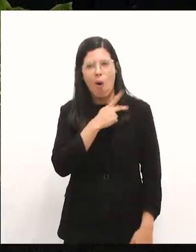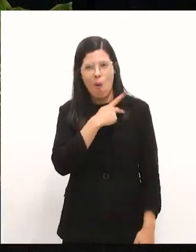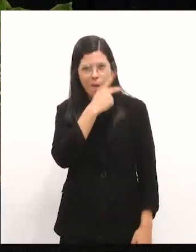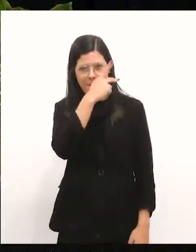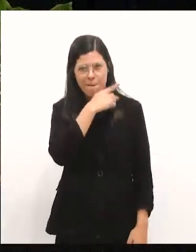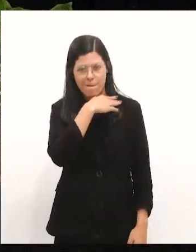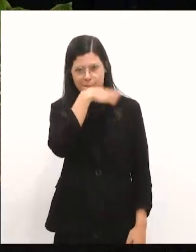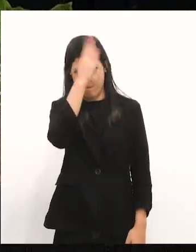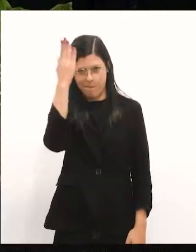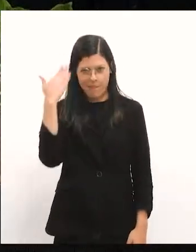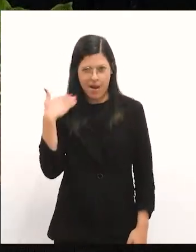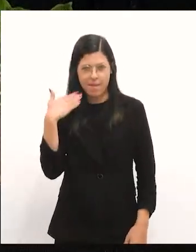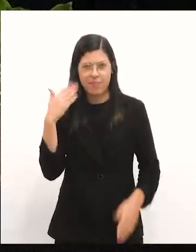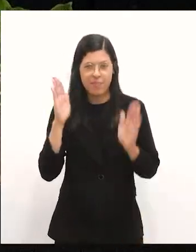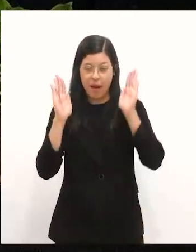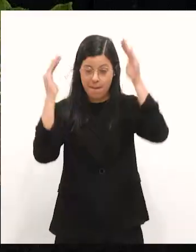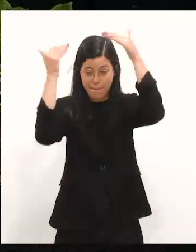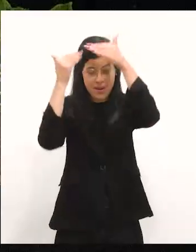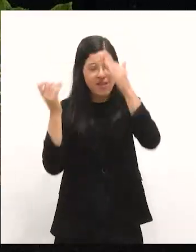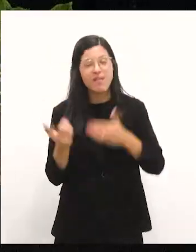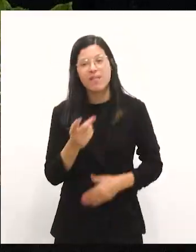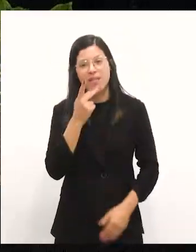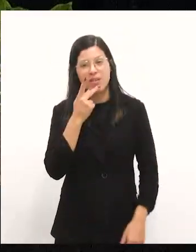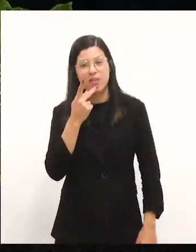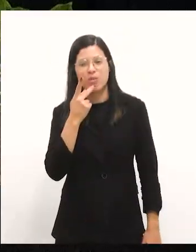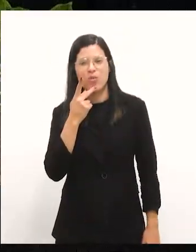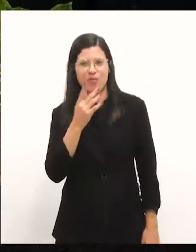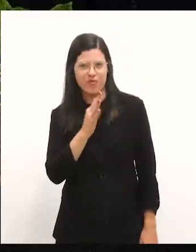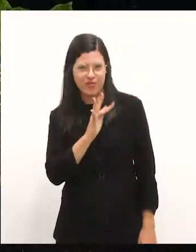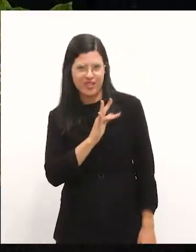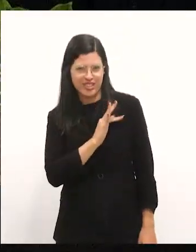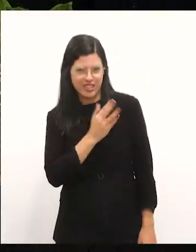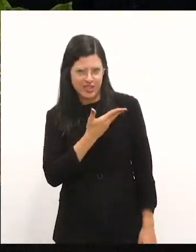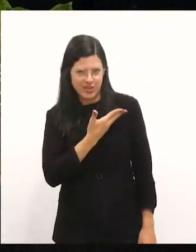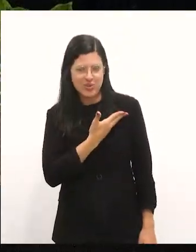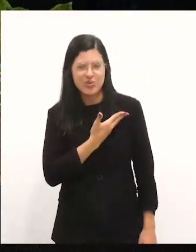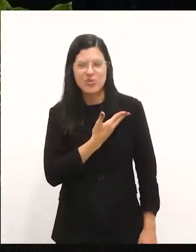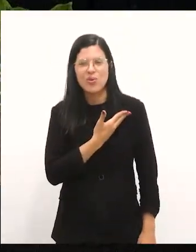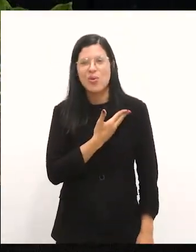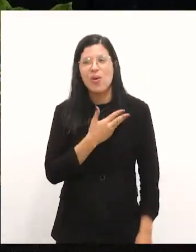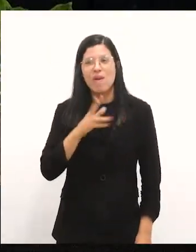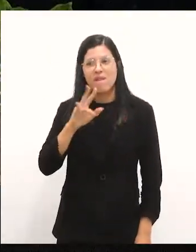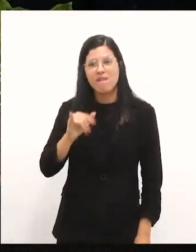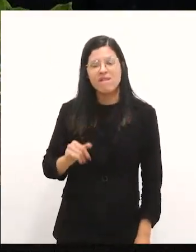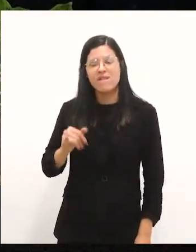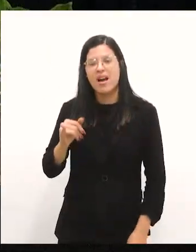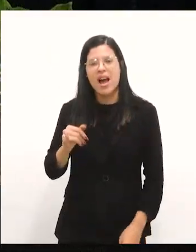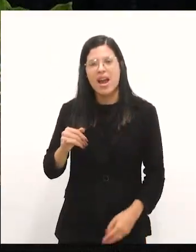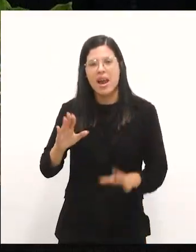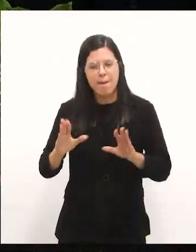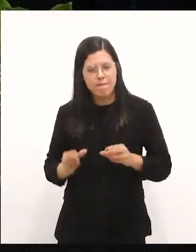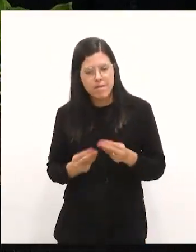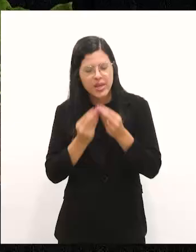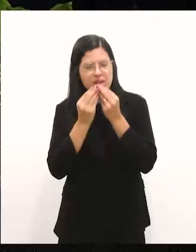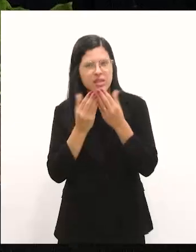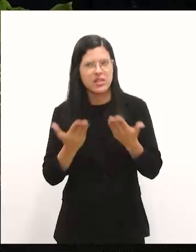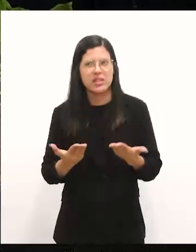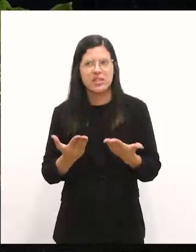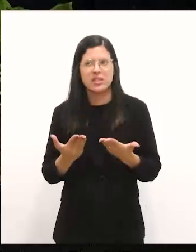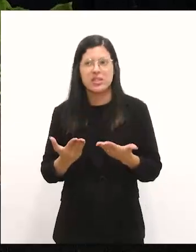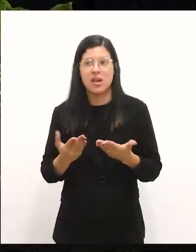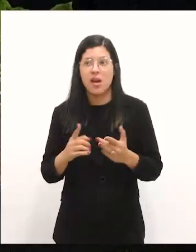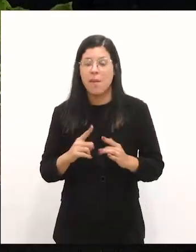bem. Vai à missa todos os domingos com a Bíblia debaixo do braço e, no